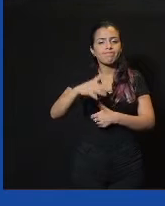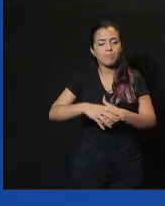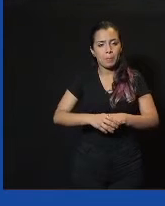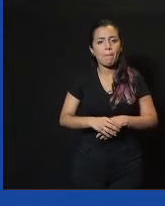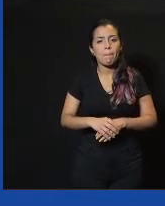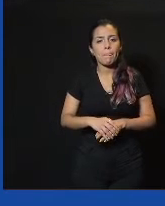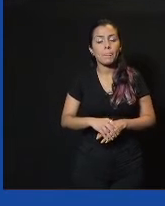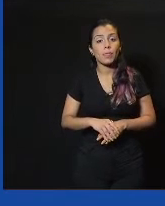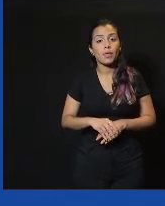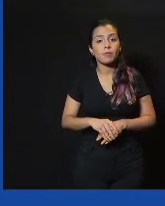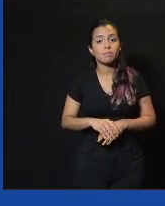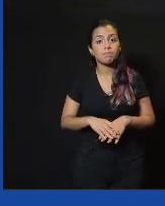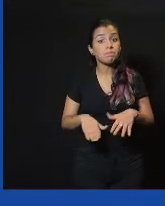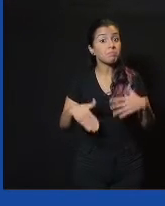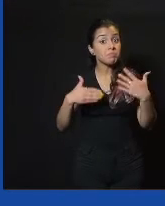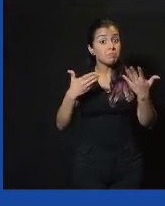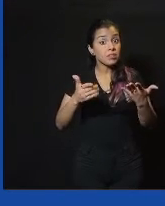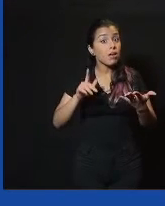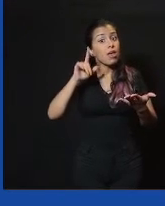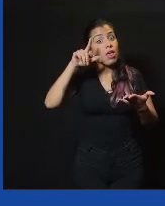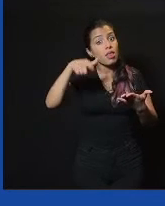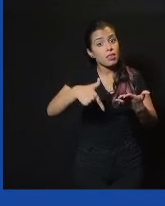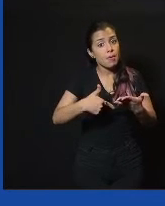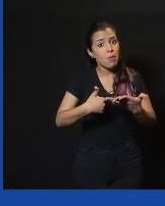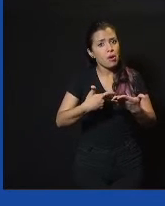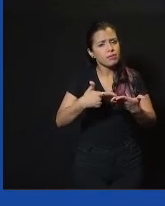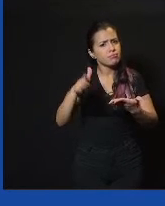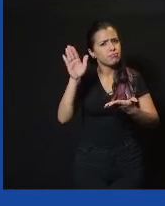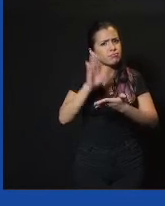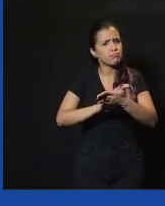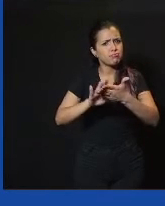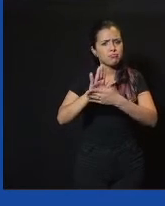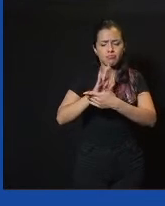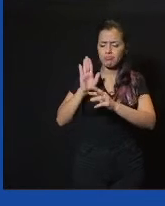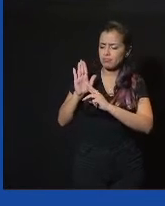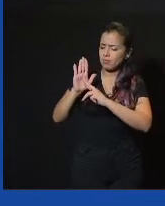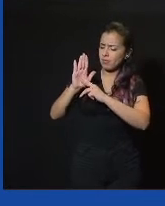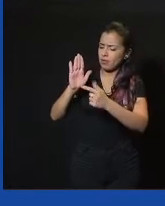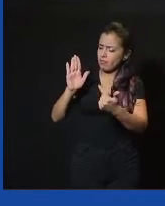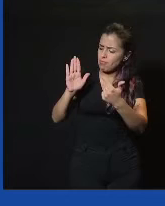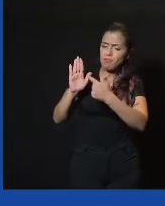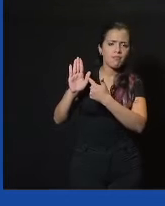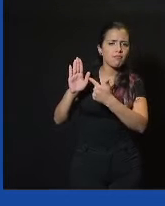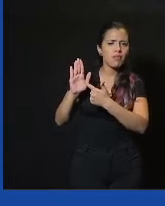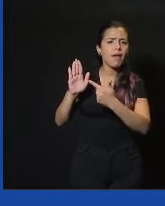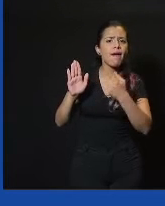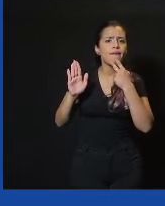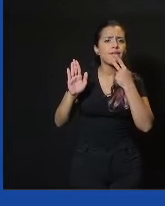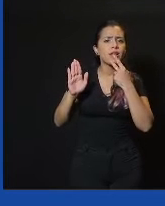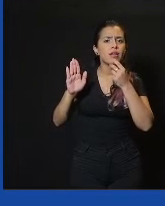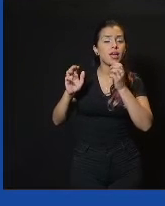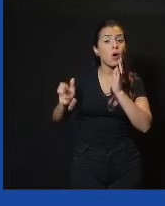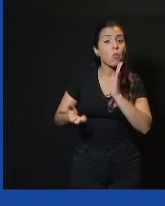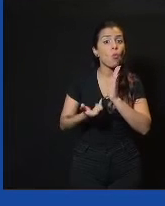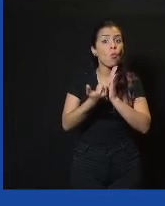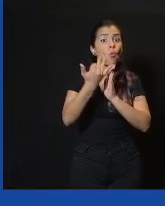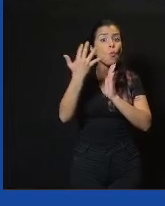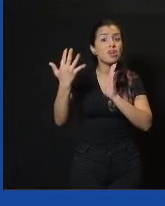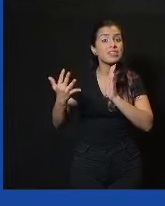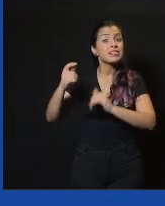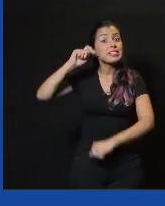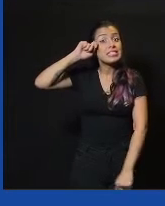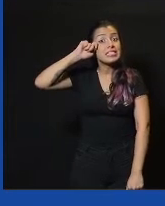nessa situação, de repente aparece um resultado de que, olha, é a maior participação de negros e